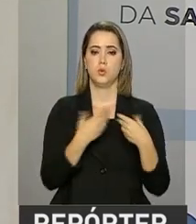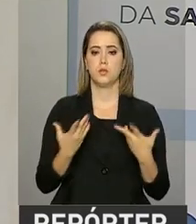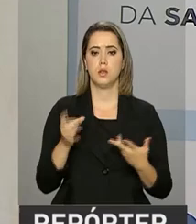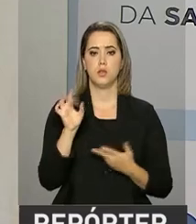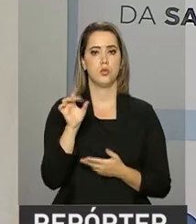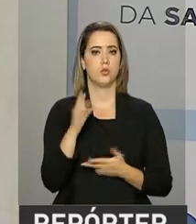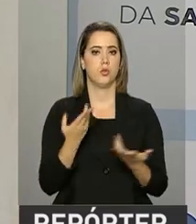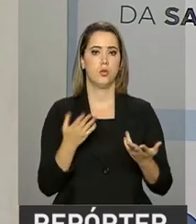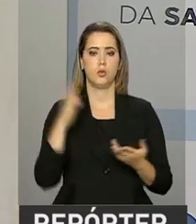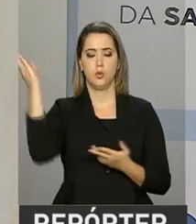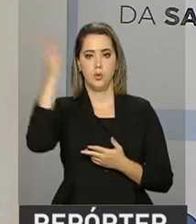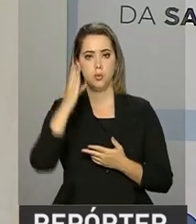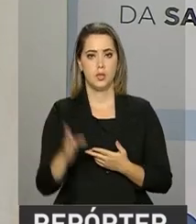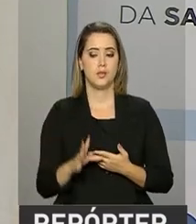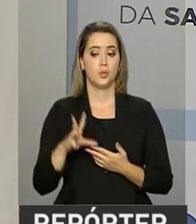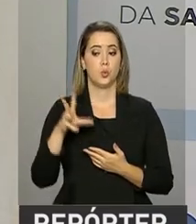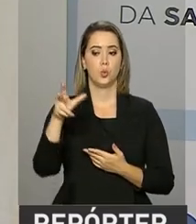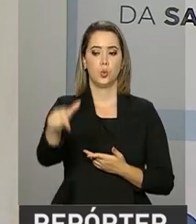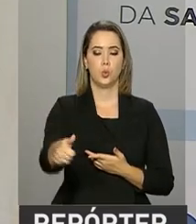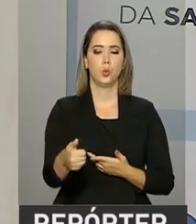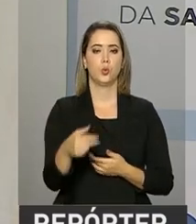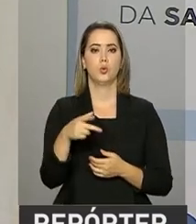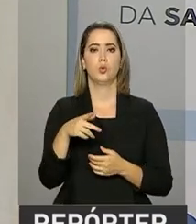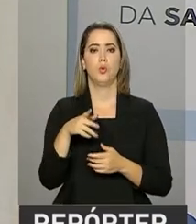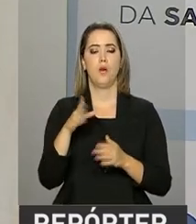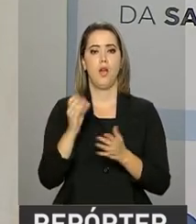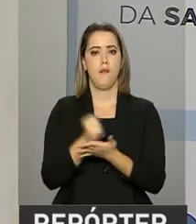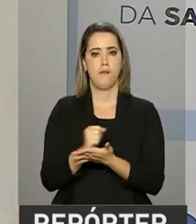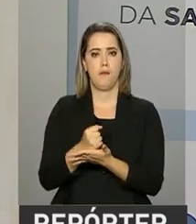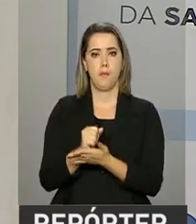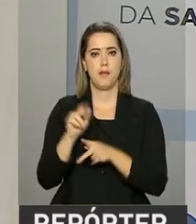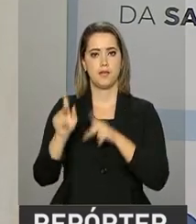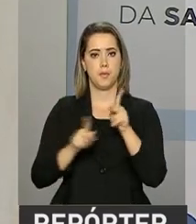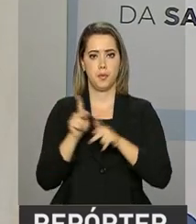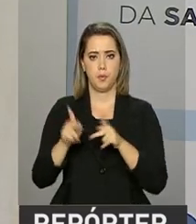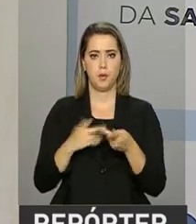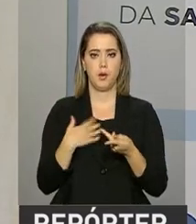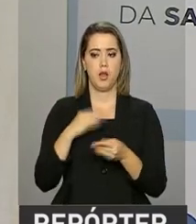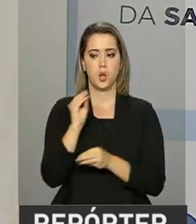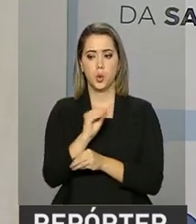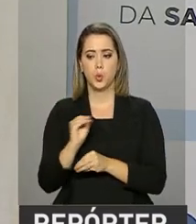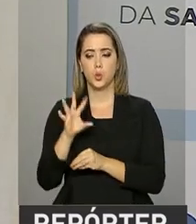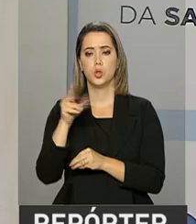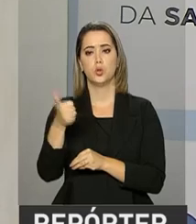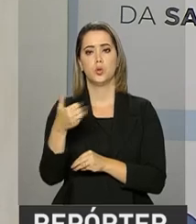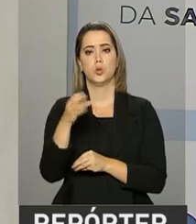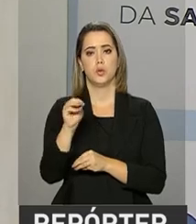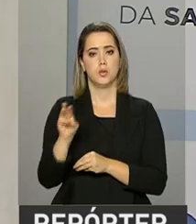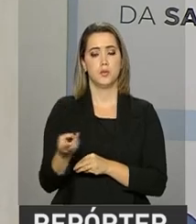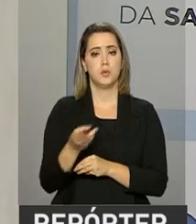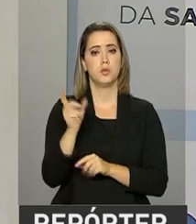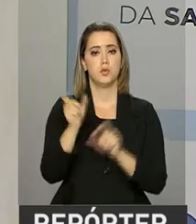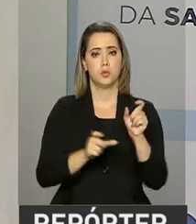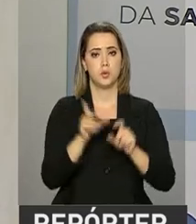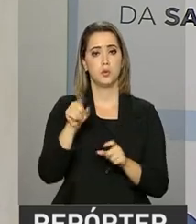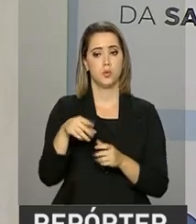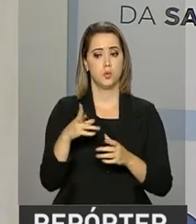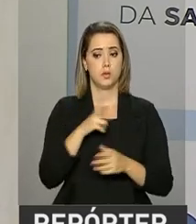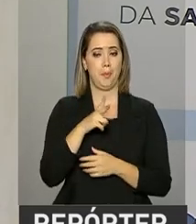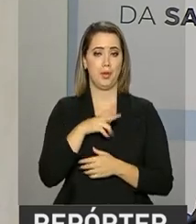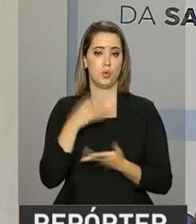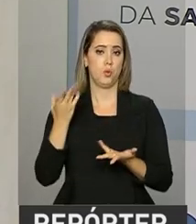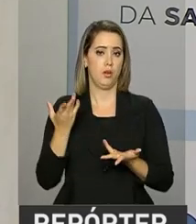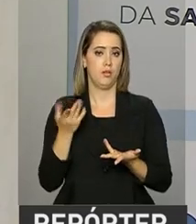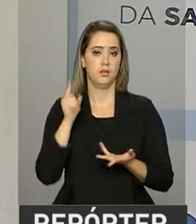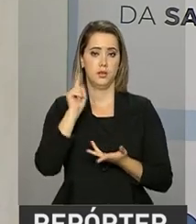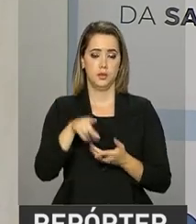forma geral, a Farmácia Popular, que atende de fato aos 10 milhões de brasileiros, é a rede credenciada, e ela está